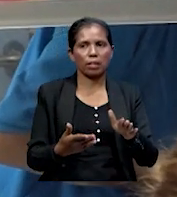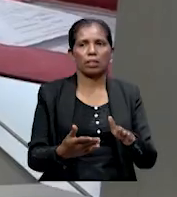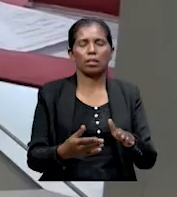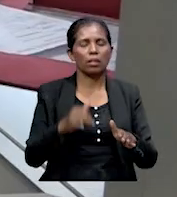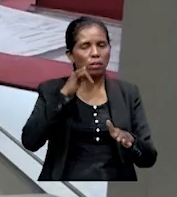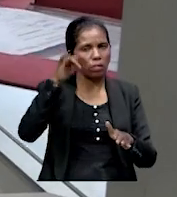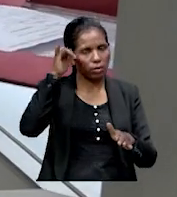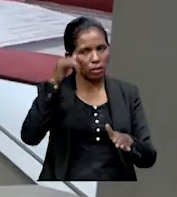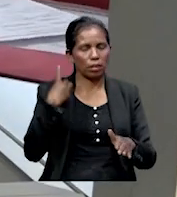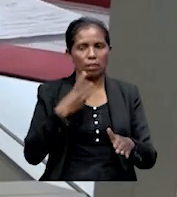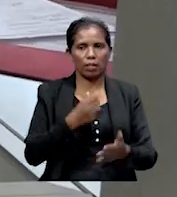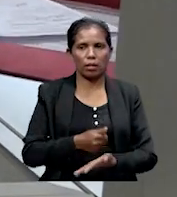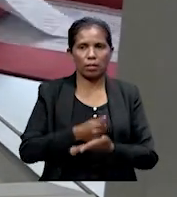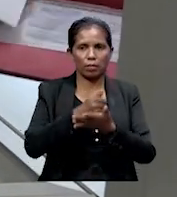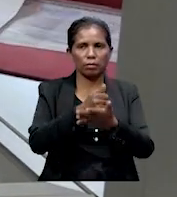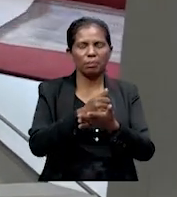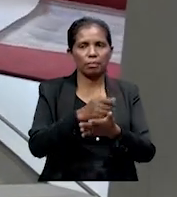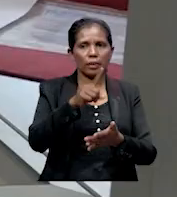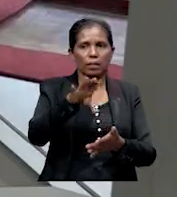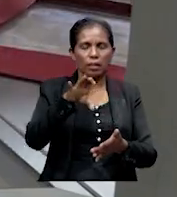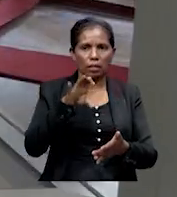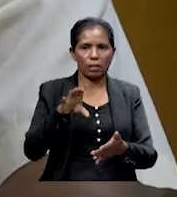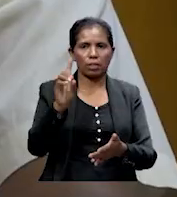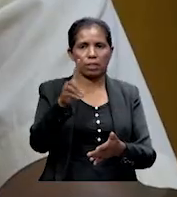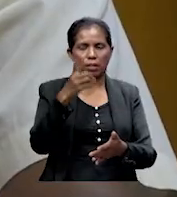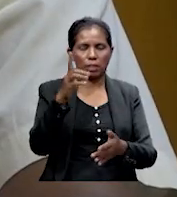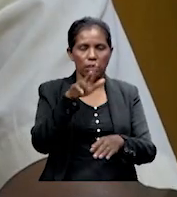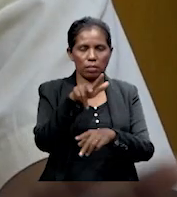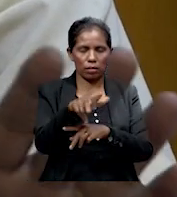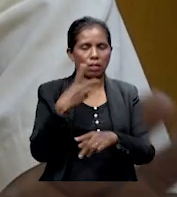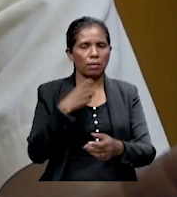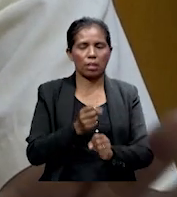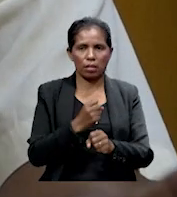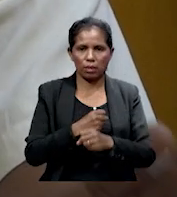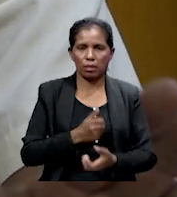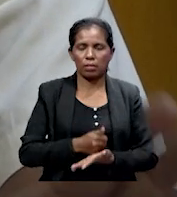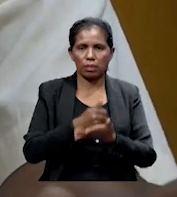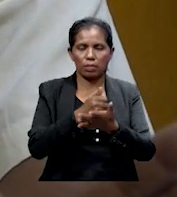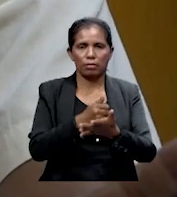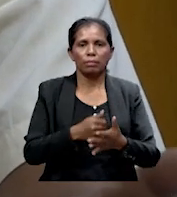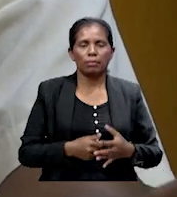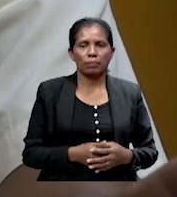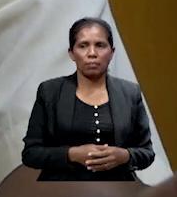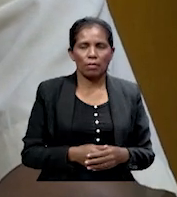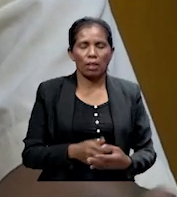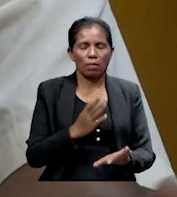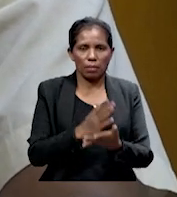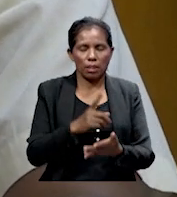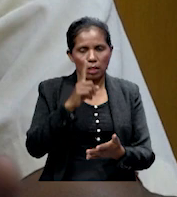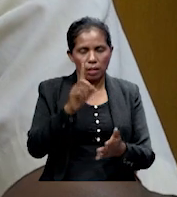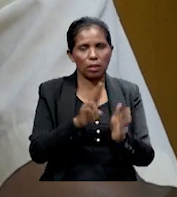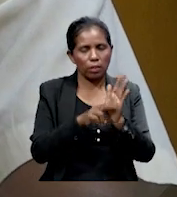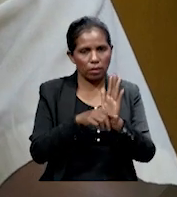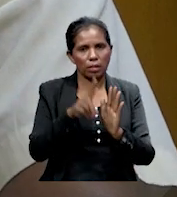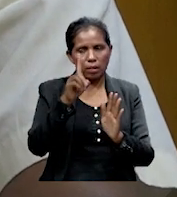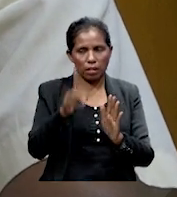sei que a minha halo atendimento quase 100 e tal pessoas o se dader tolerar que a minha halo atendimento para e tuan e agora se denilara mas